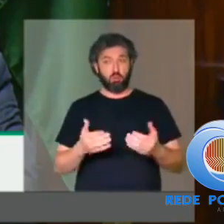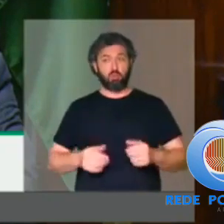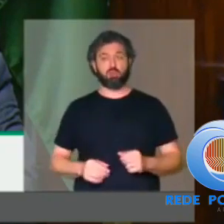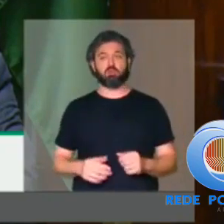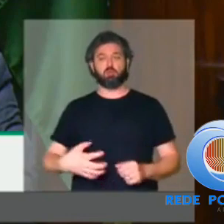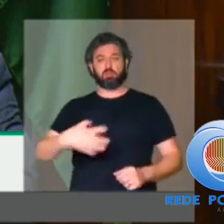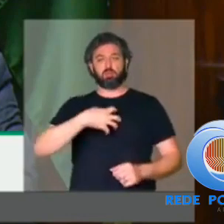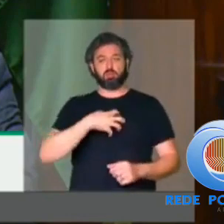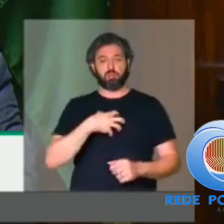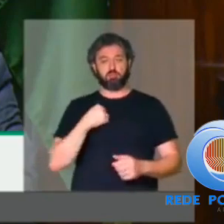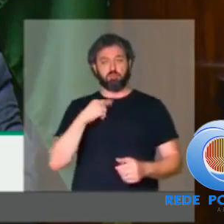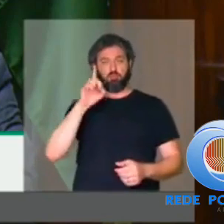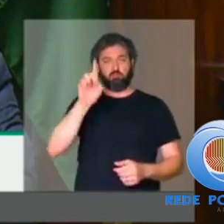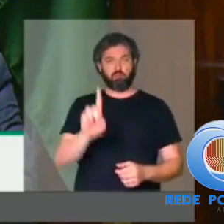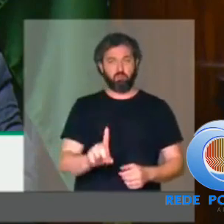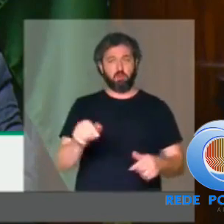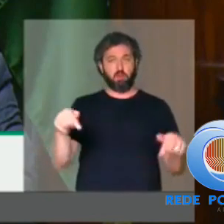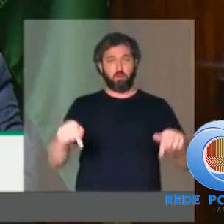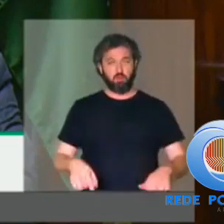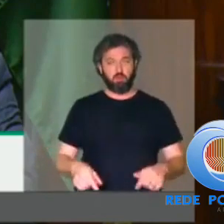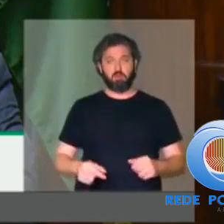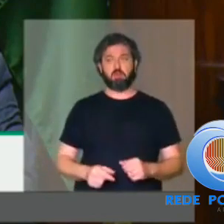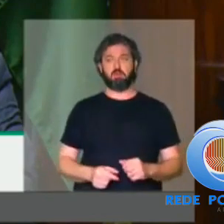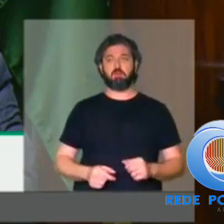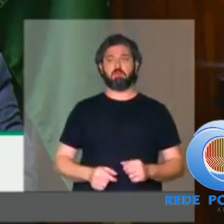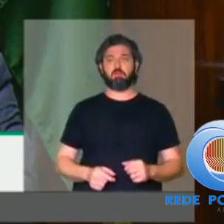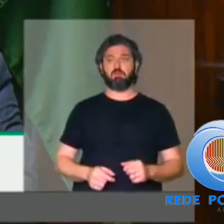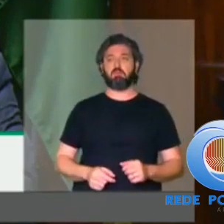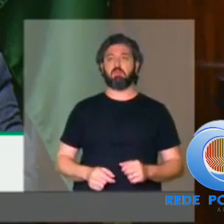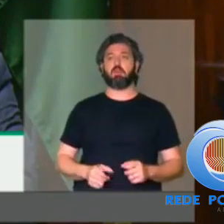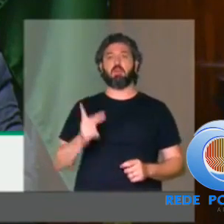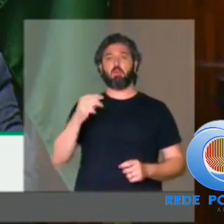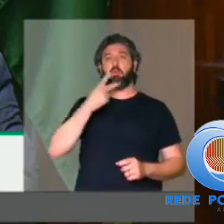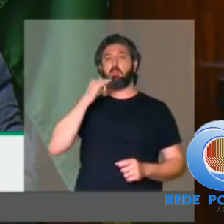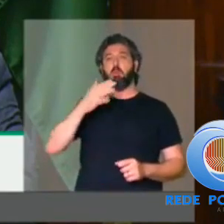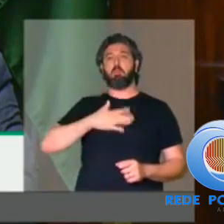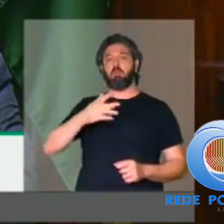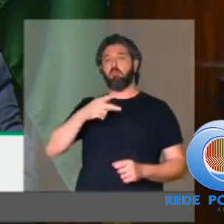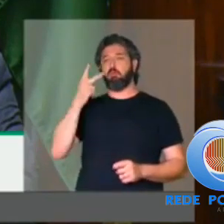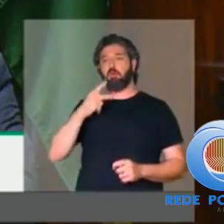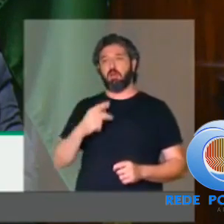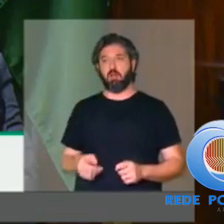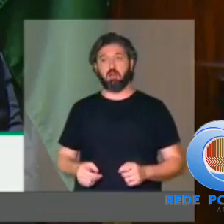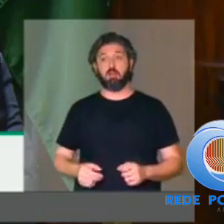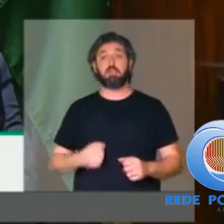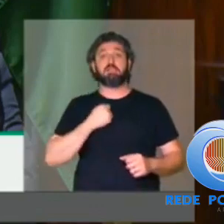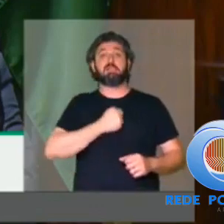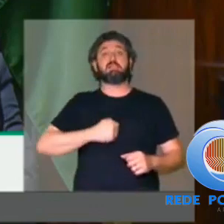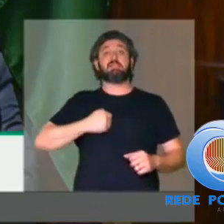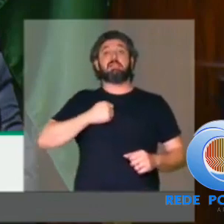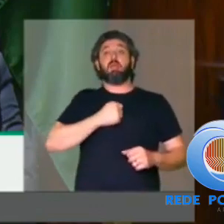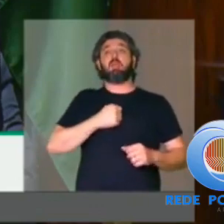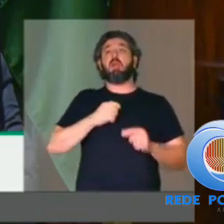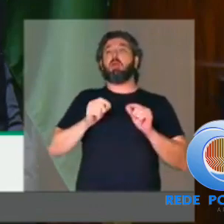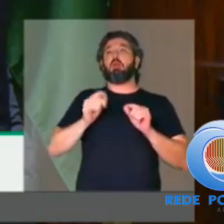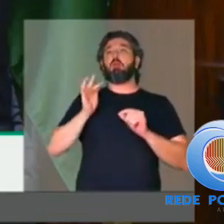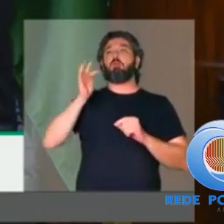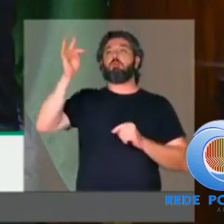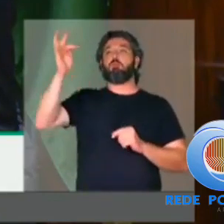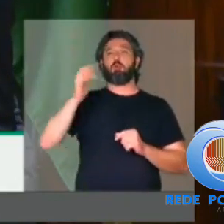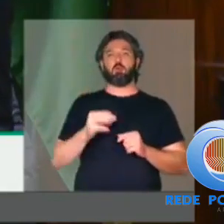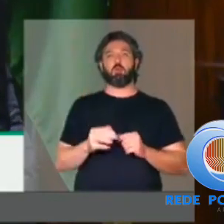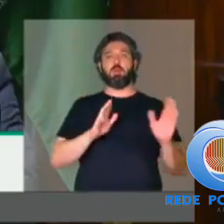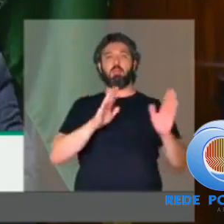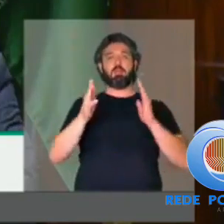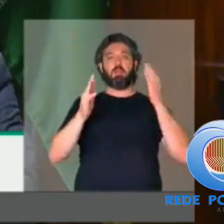o sentimento que nos traz aqui, Lides, é como meu pai dizia, Fabinho, saudade do futuro, saudade